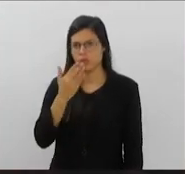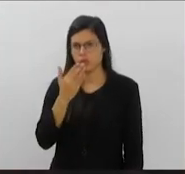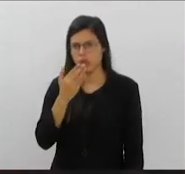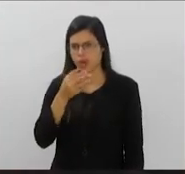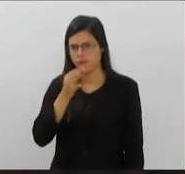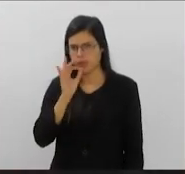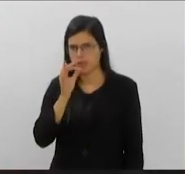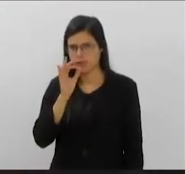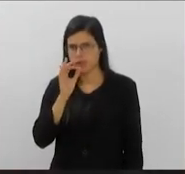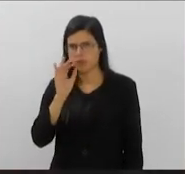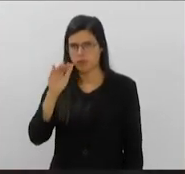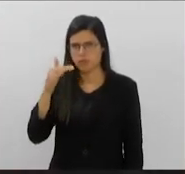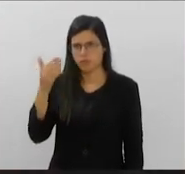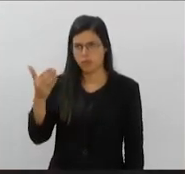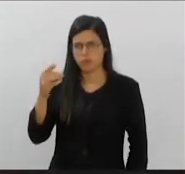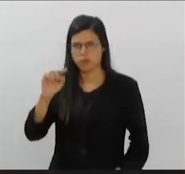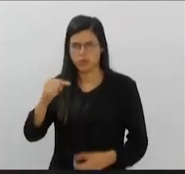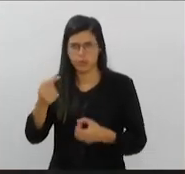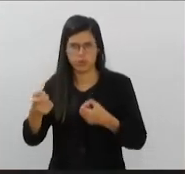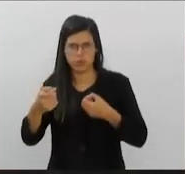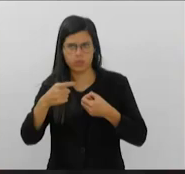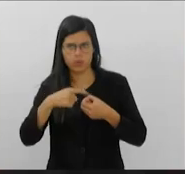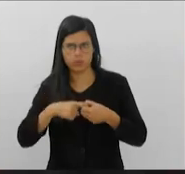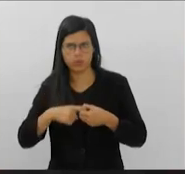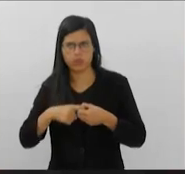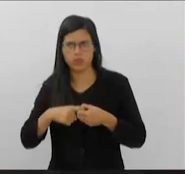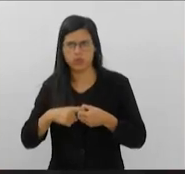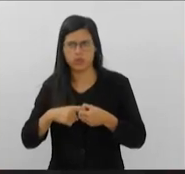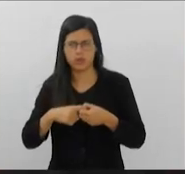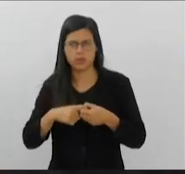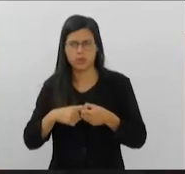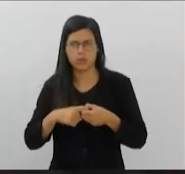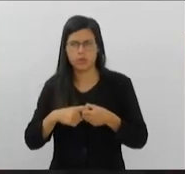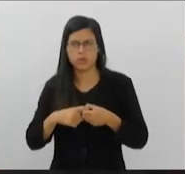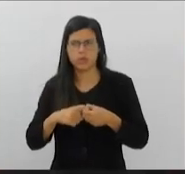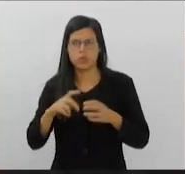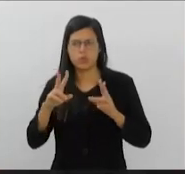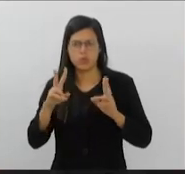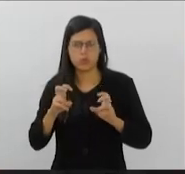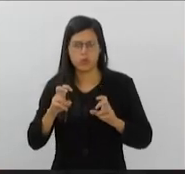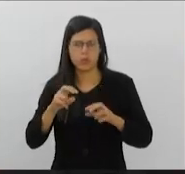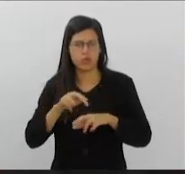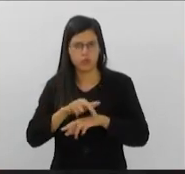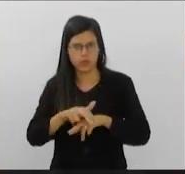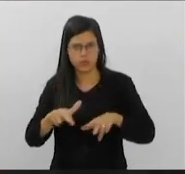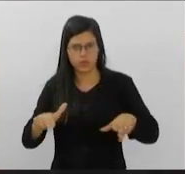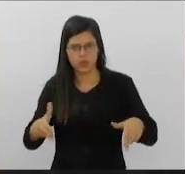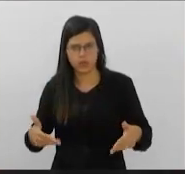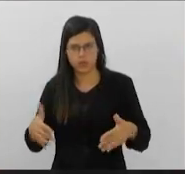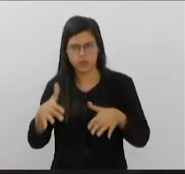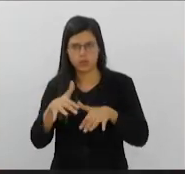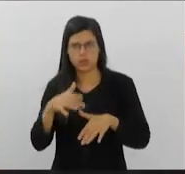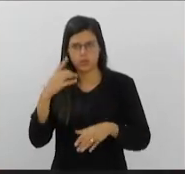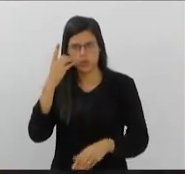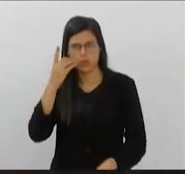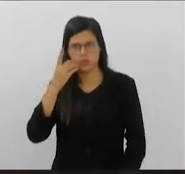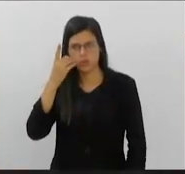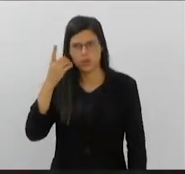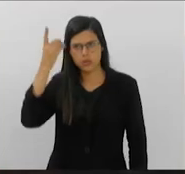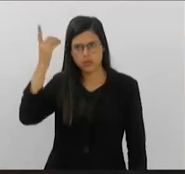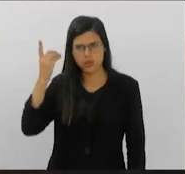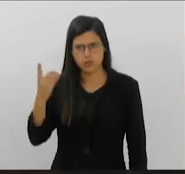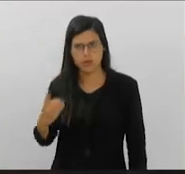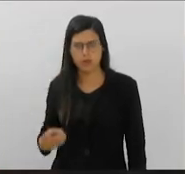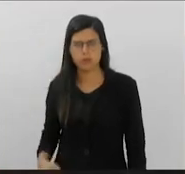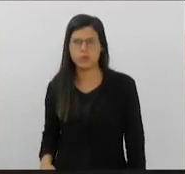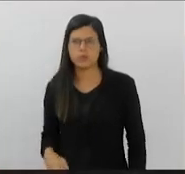E depois nós retornaremos para o painel de diversidade e inclusão com a nossa queridíssima deputada Dani